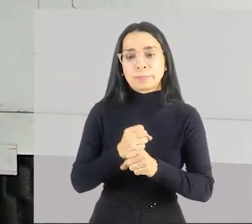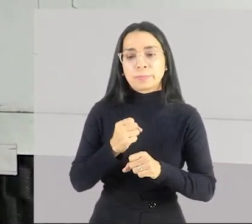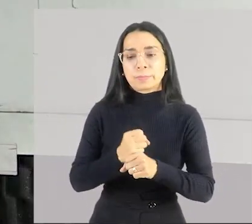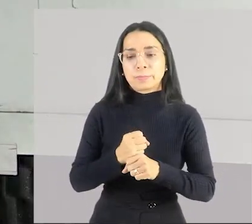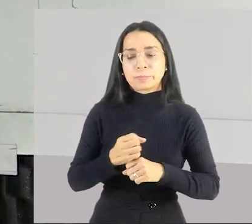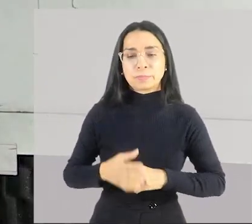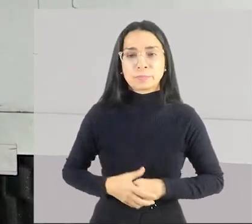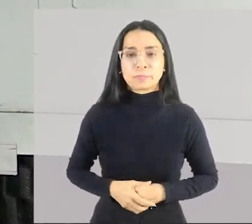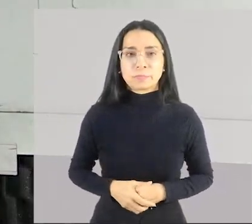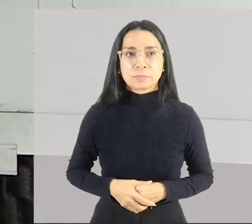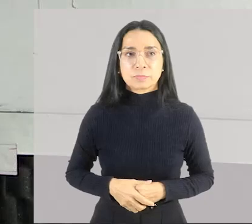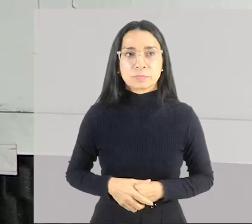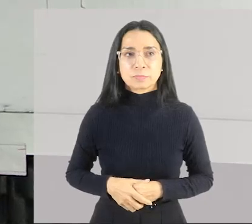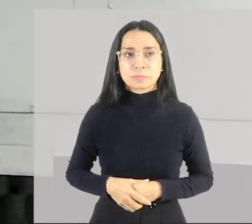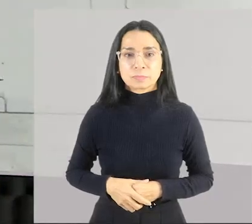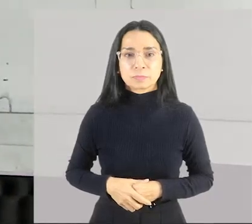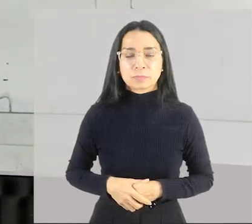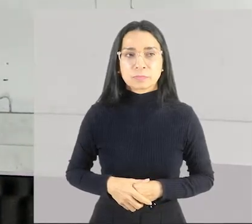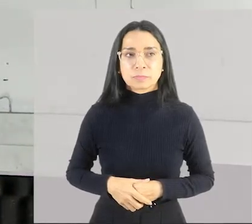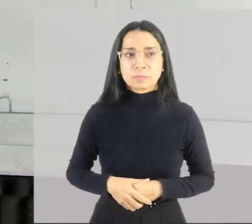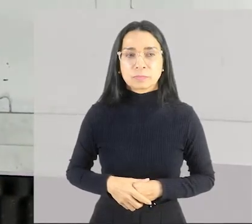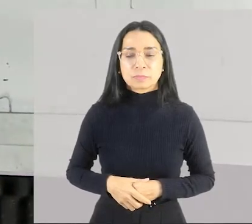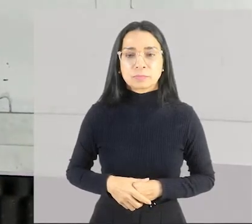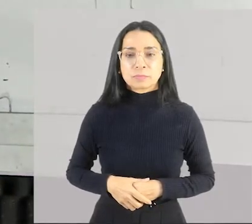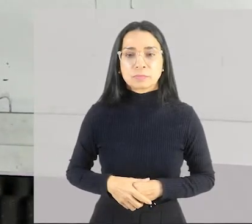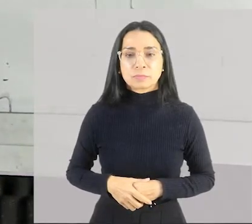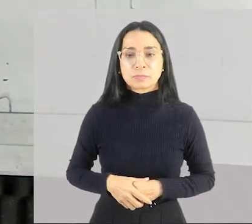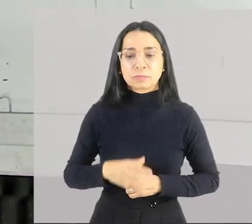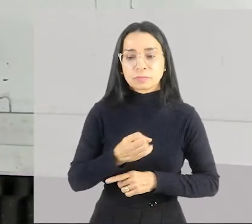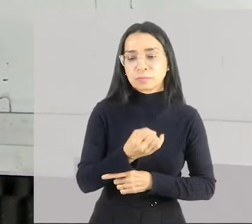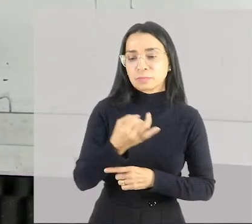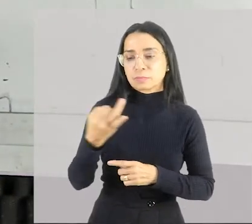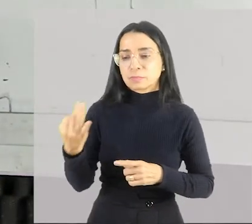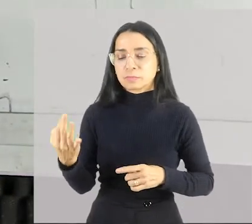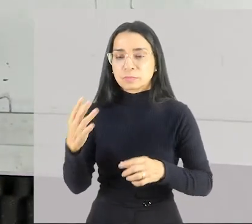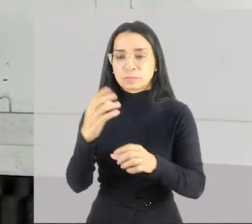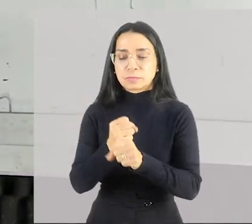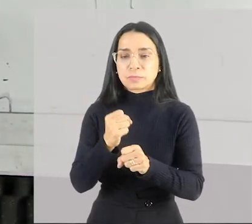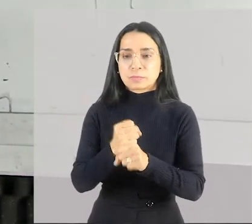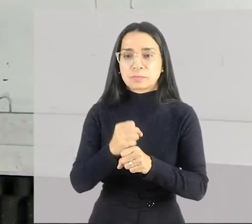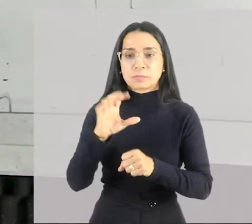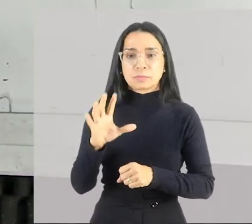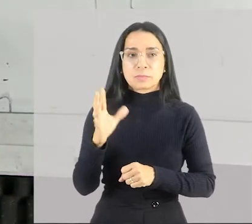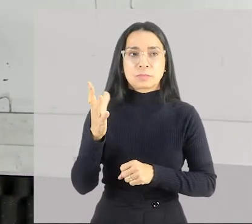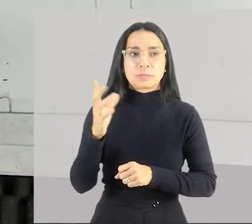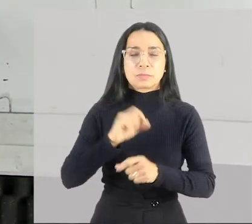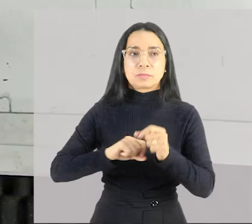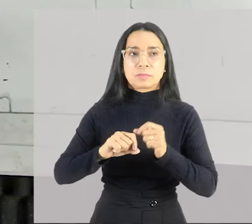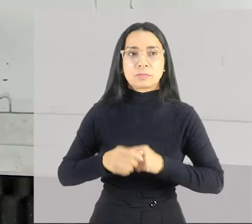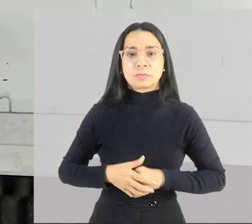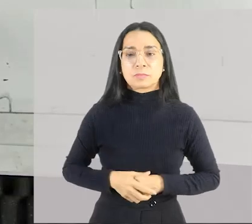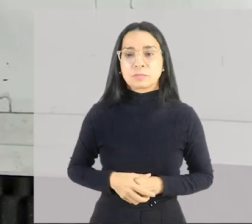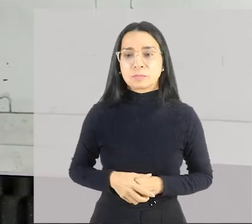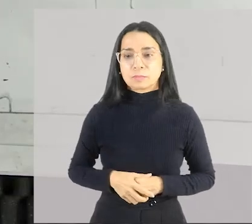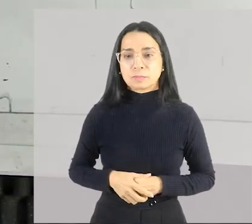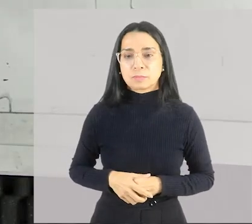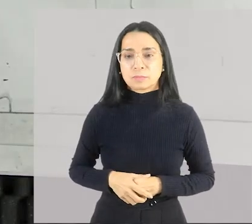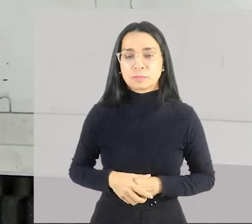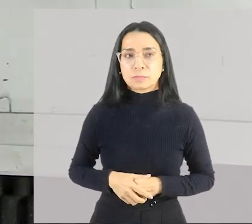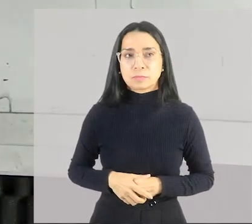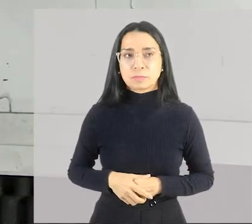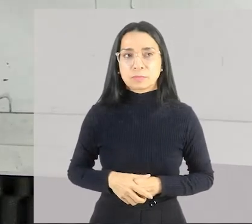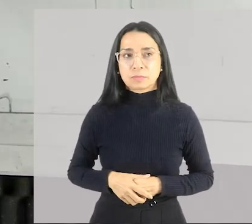calcular então a probabilidade de esse evento é vai ser